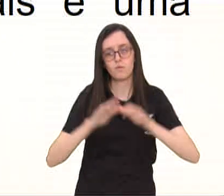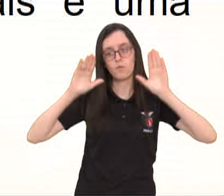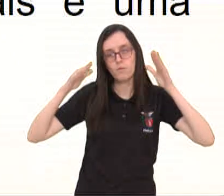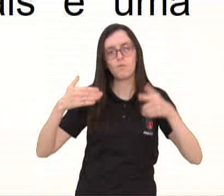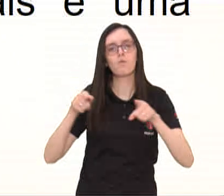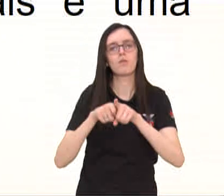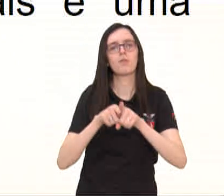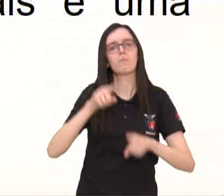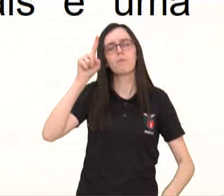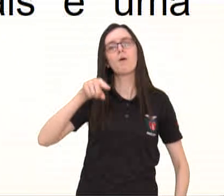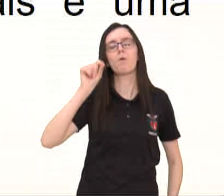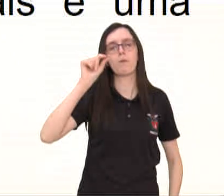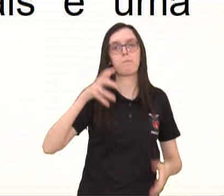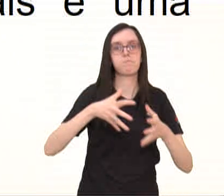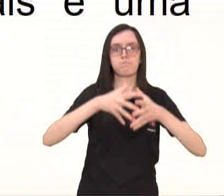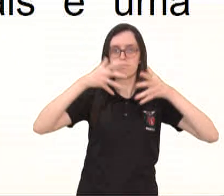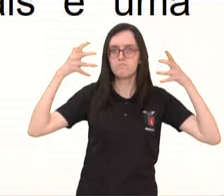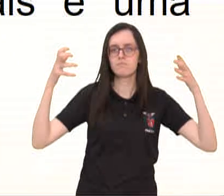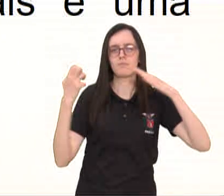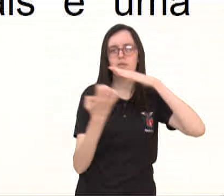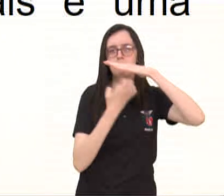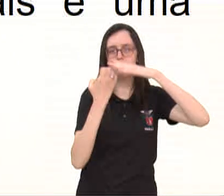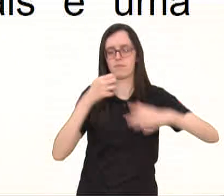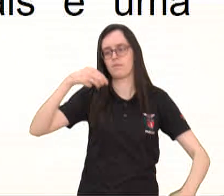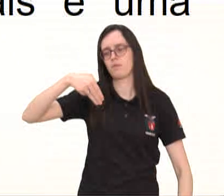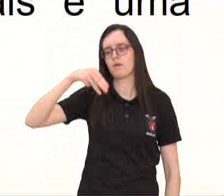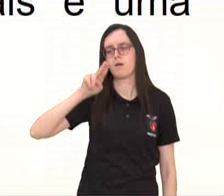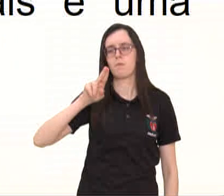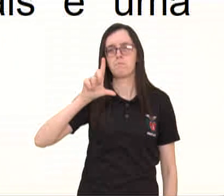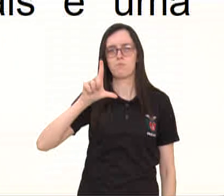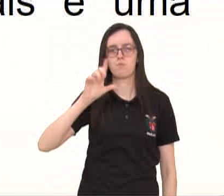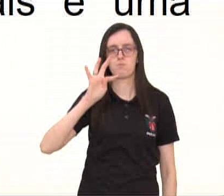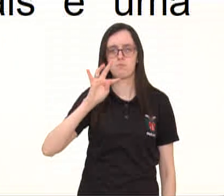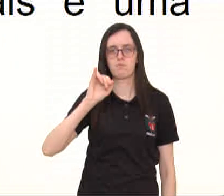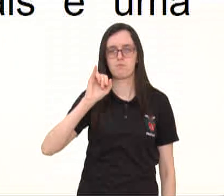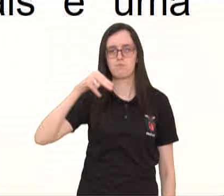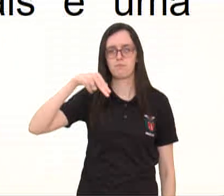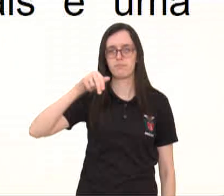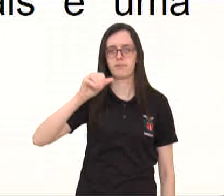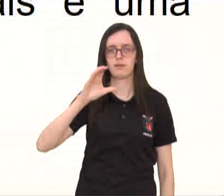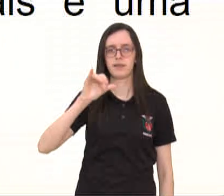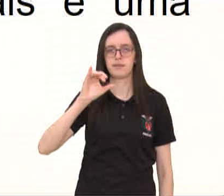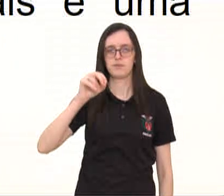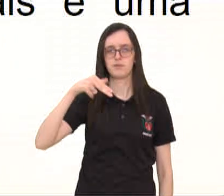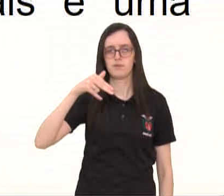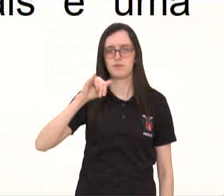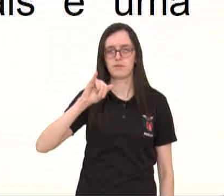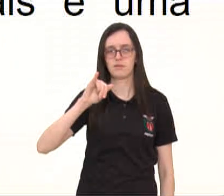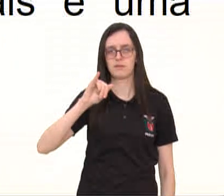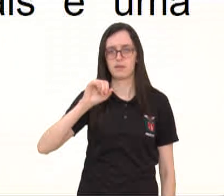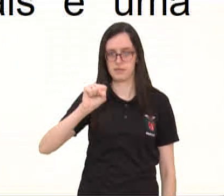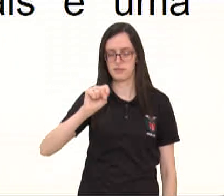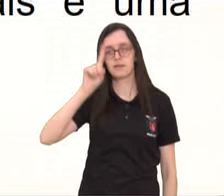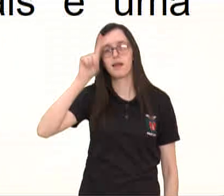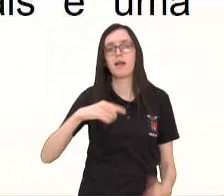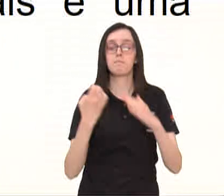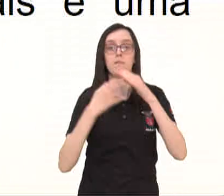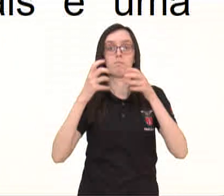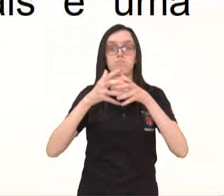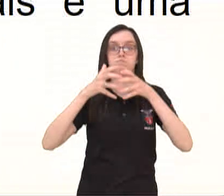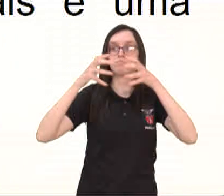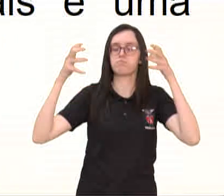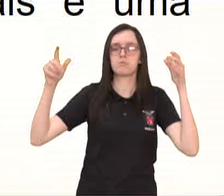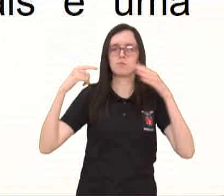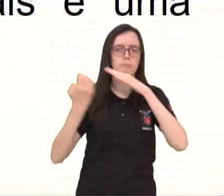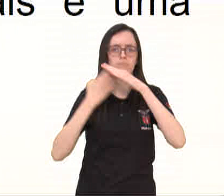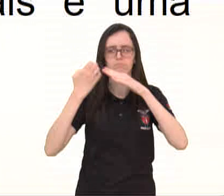Especialmente as multinacionais, tá? E favoreceu, obviamente, essas empresas. Essas empresas